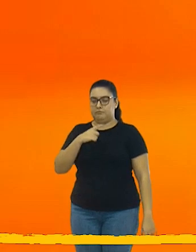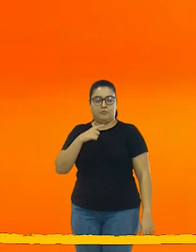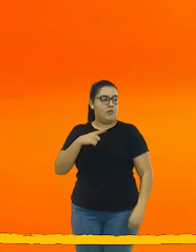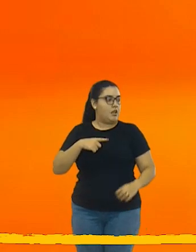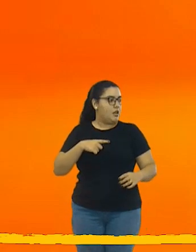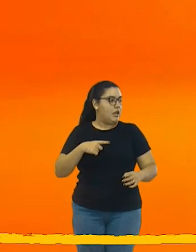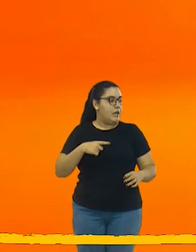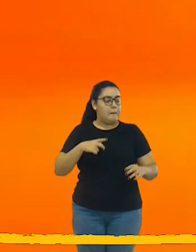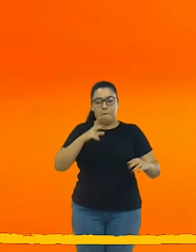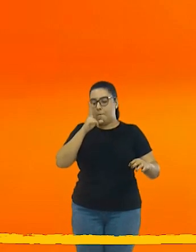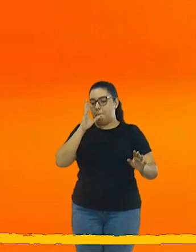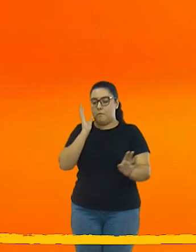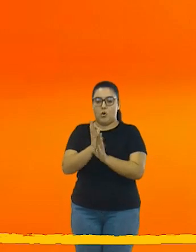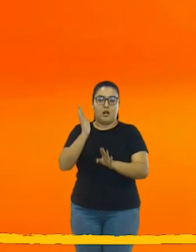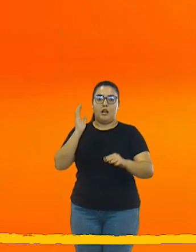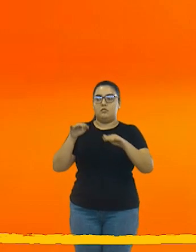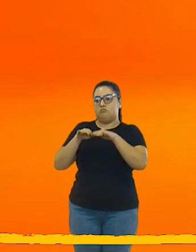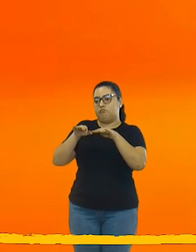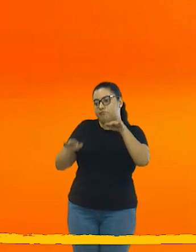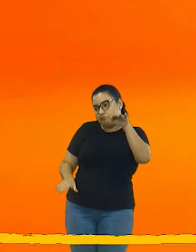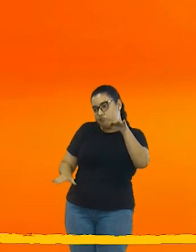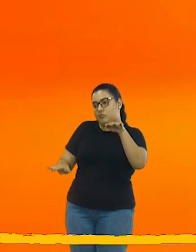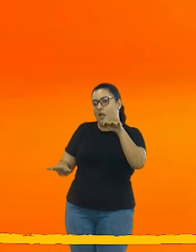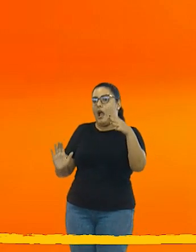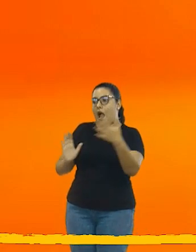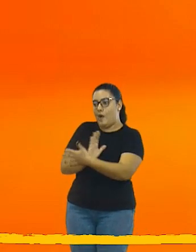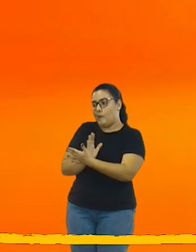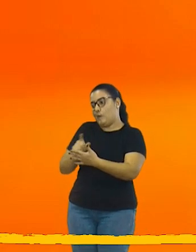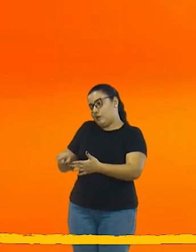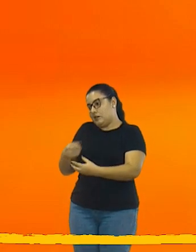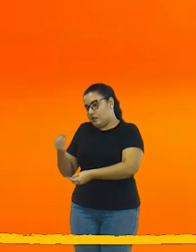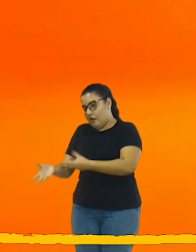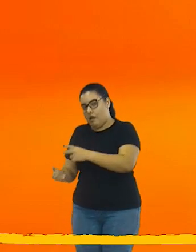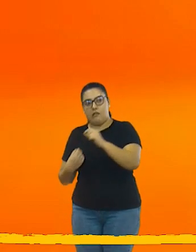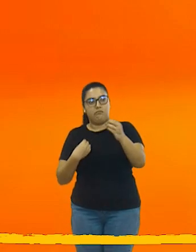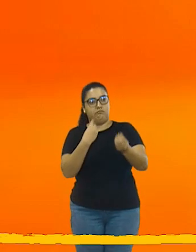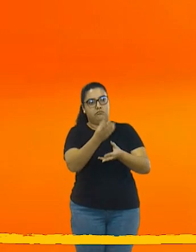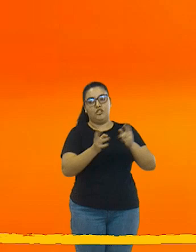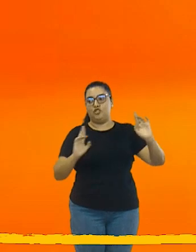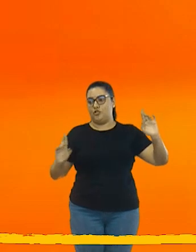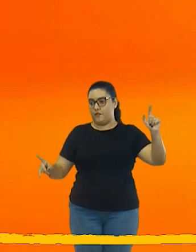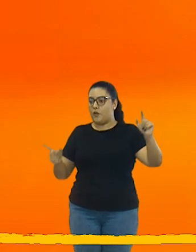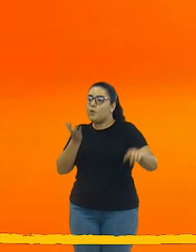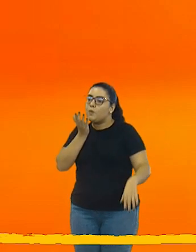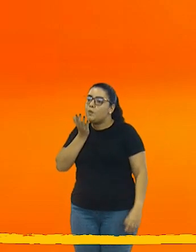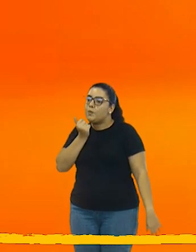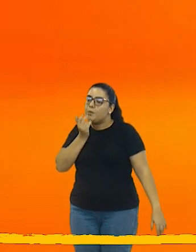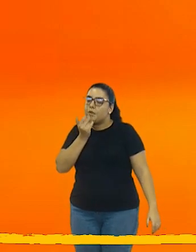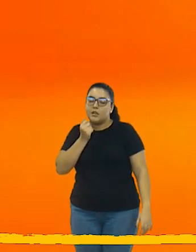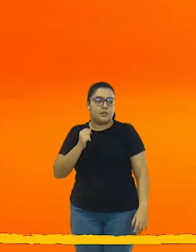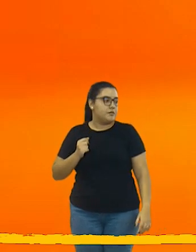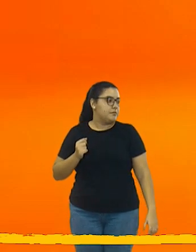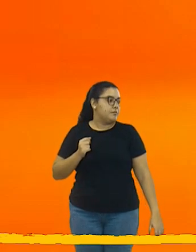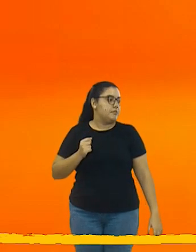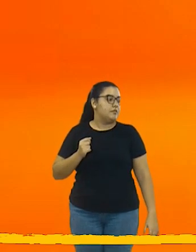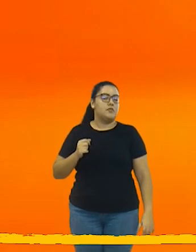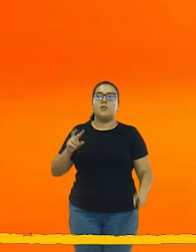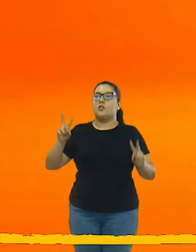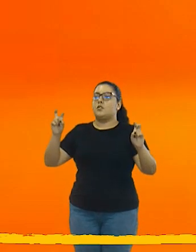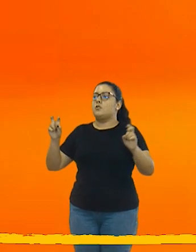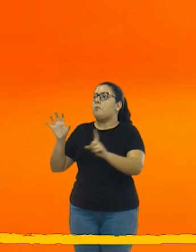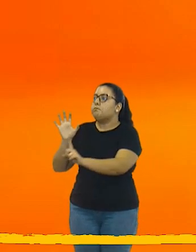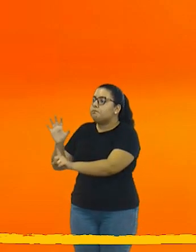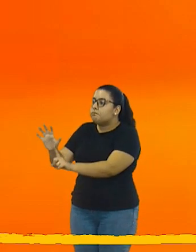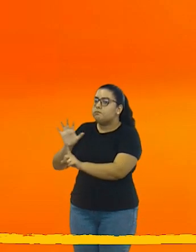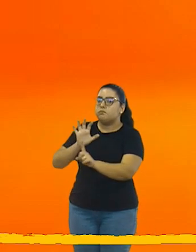de desigualdades sociais. O professor Fernandes veio narrando o processo de fragmentação, de polarização,